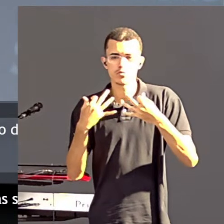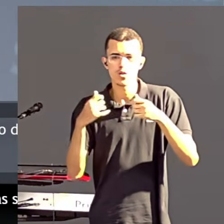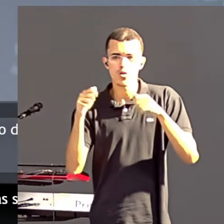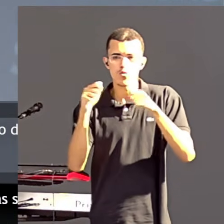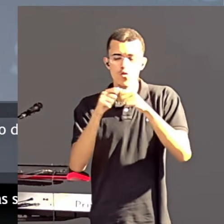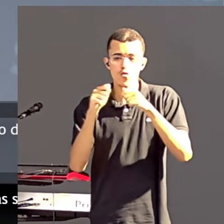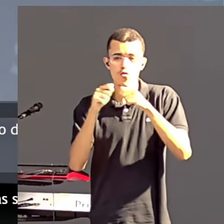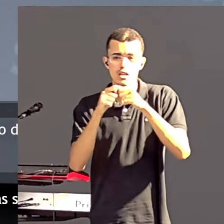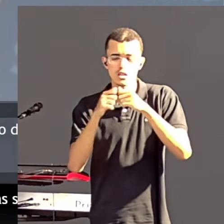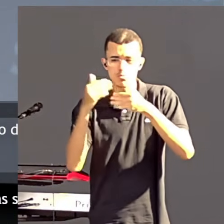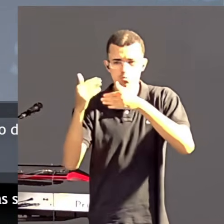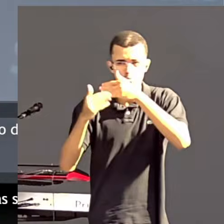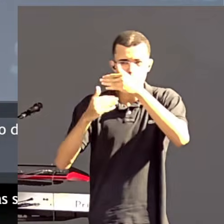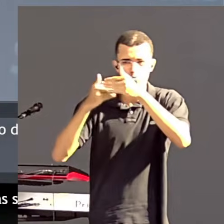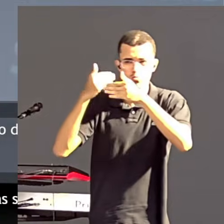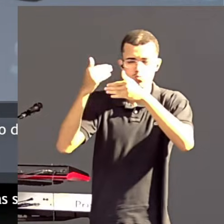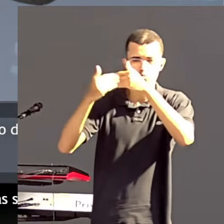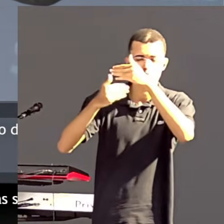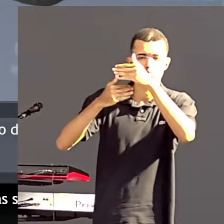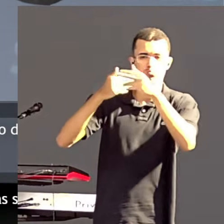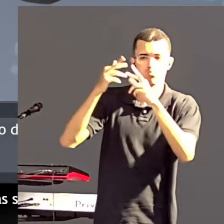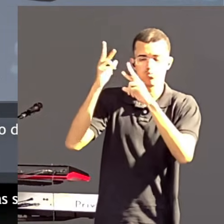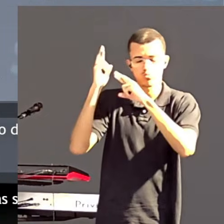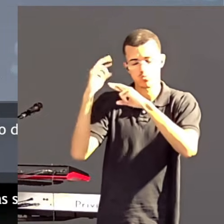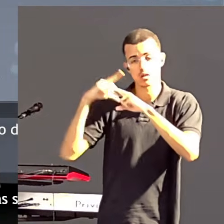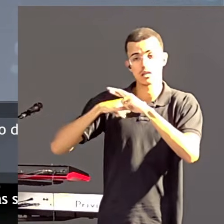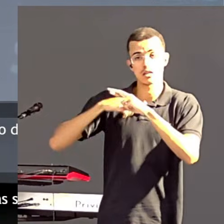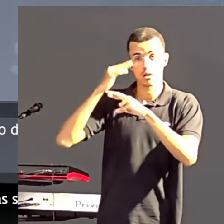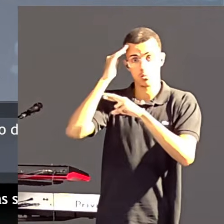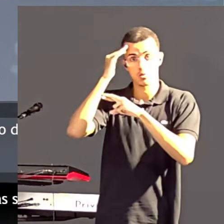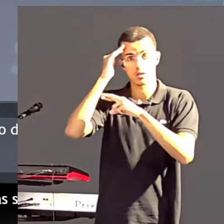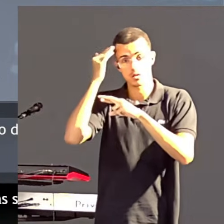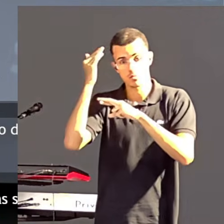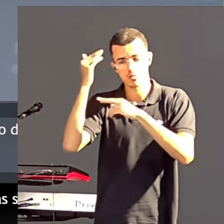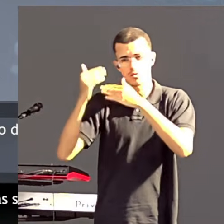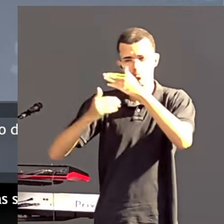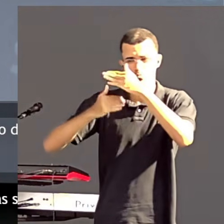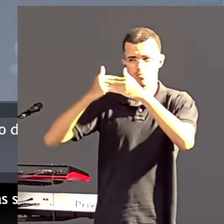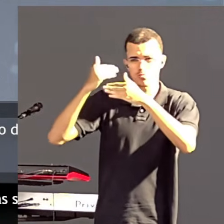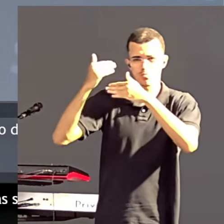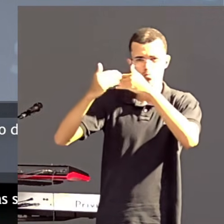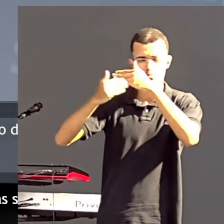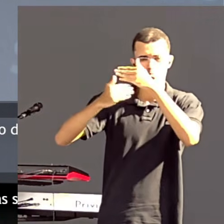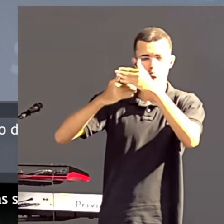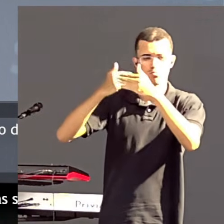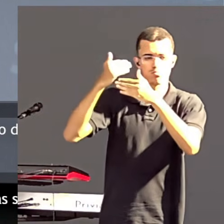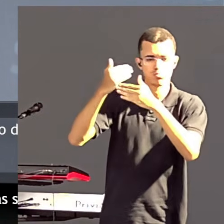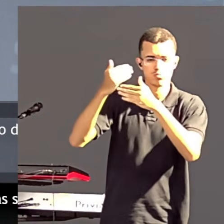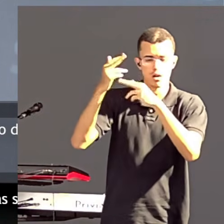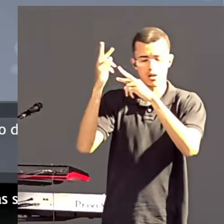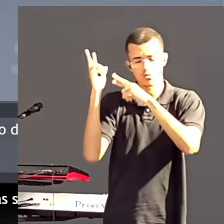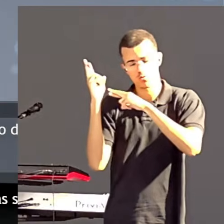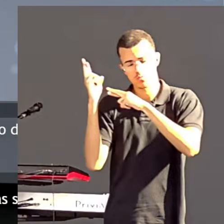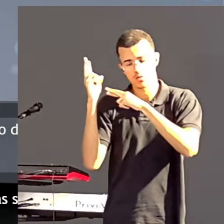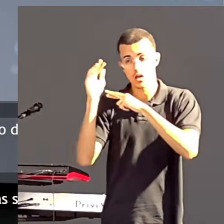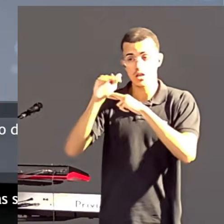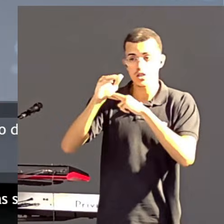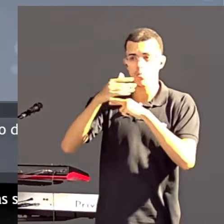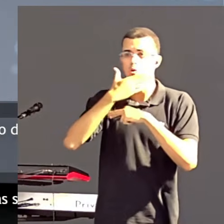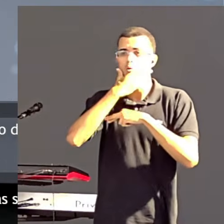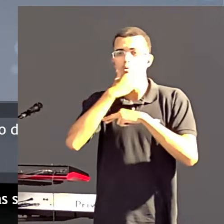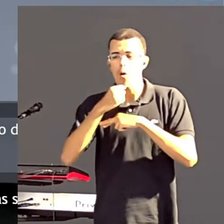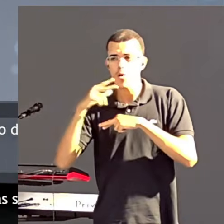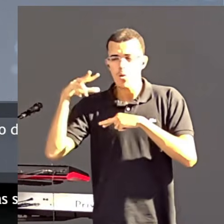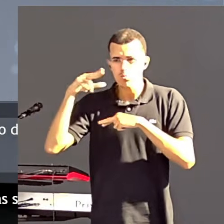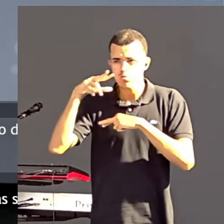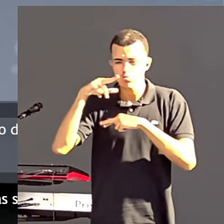fazendo-o dormir. Tem o entendimento, né, de algo que está acontecendo de forma dinâmica. Fazendo-o dormir no seu colo, ela chamou um homem para